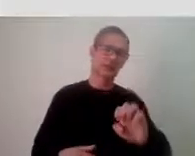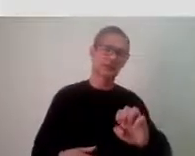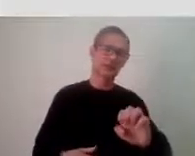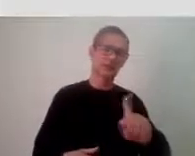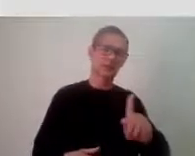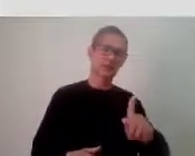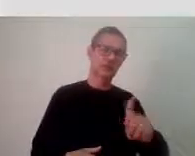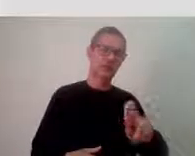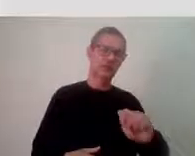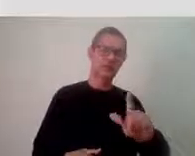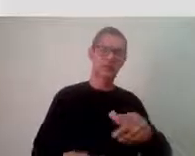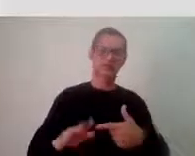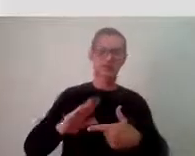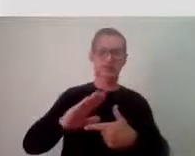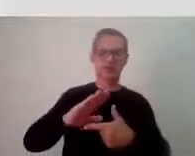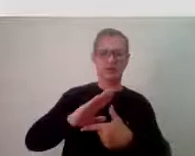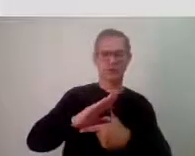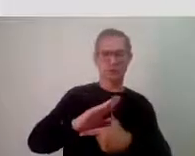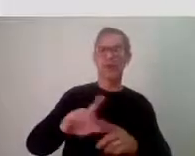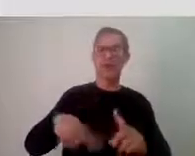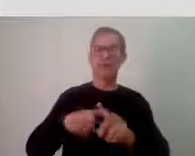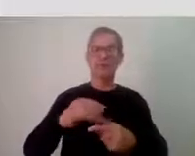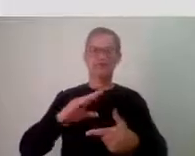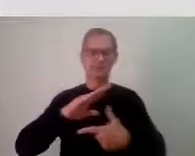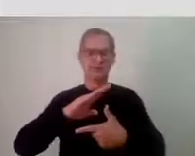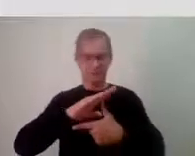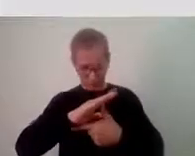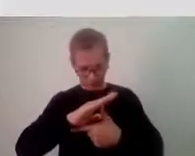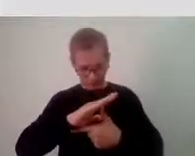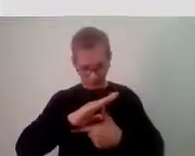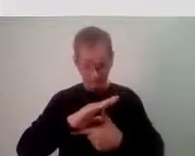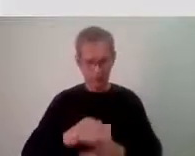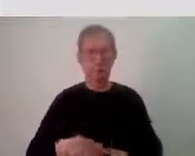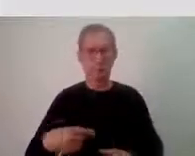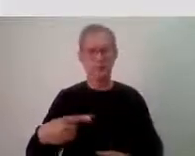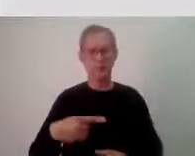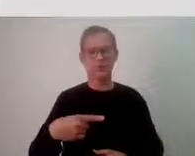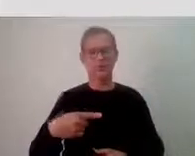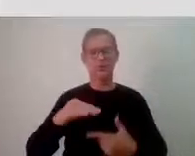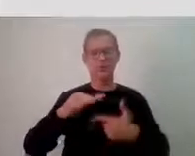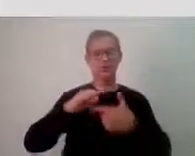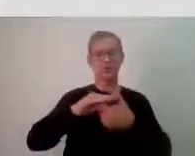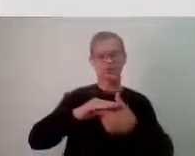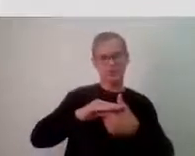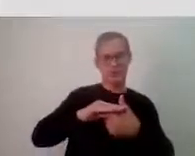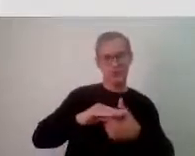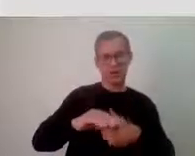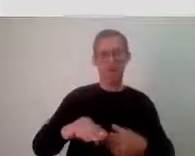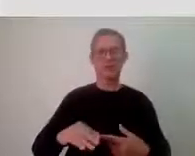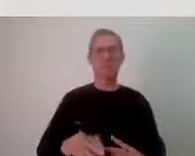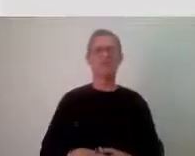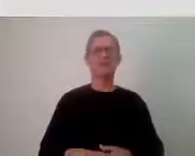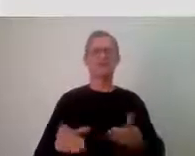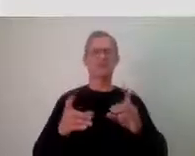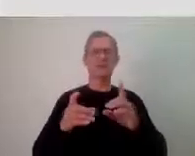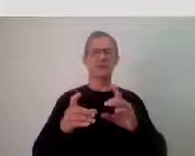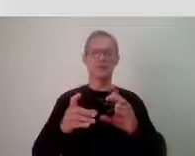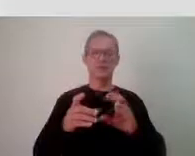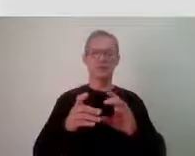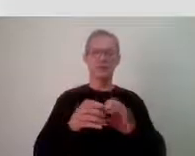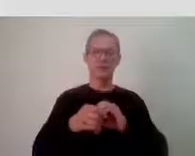seno, aqui é mais seno, né? Integral de seno menos cosseno. Integral de menos